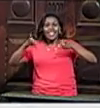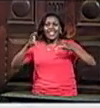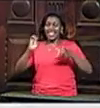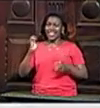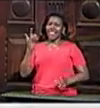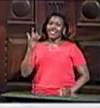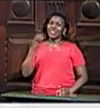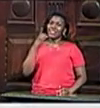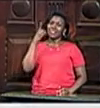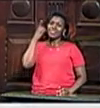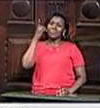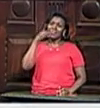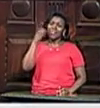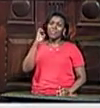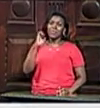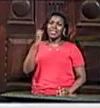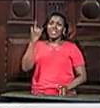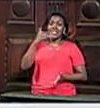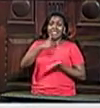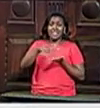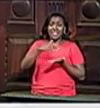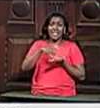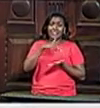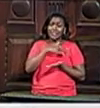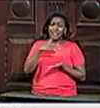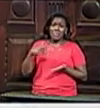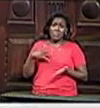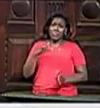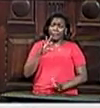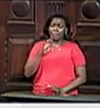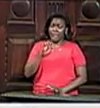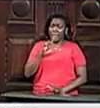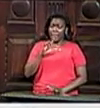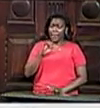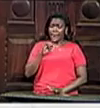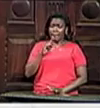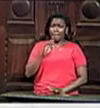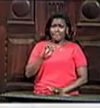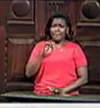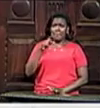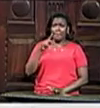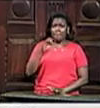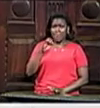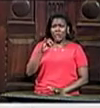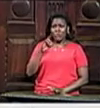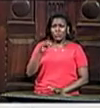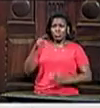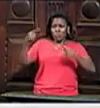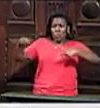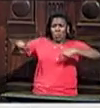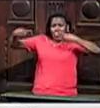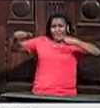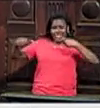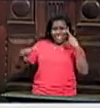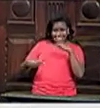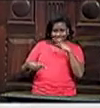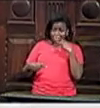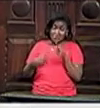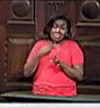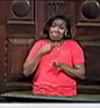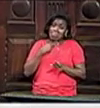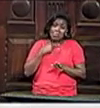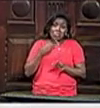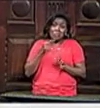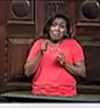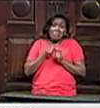e secretário de saúde fracassado felipe peixoto que é oponente do rodrigo no segundo turno não posso fazer o mesmo